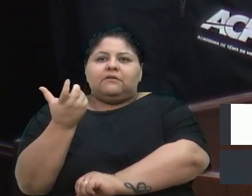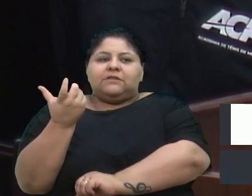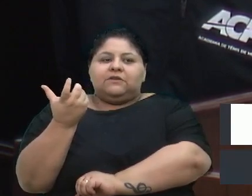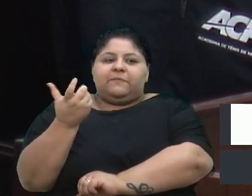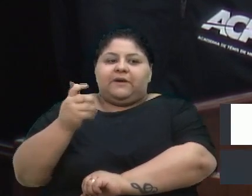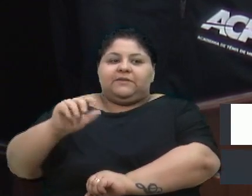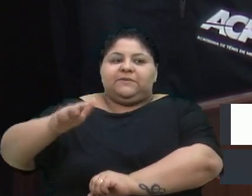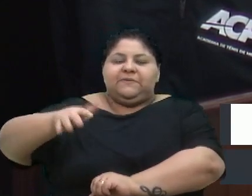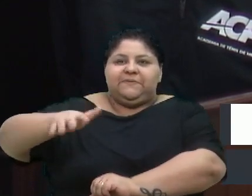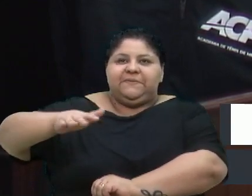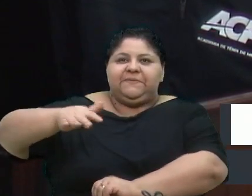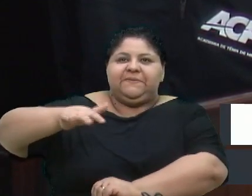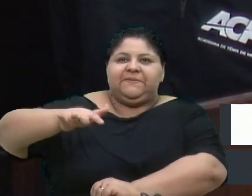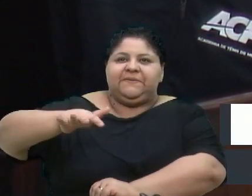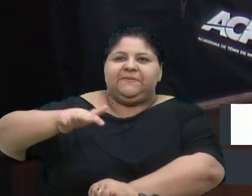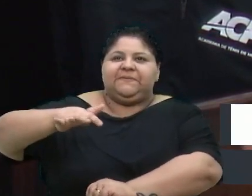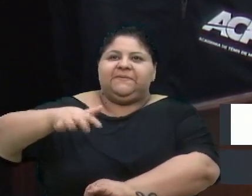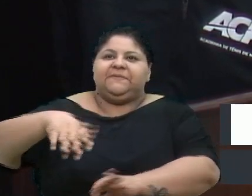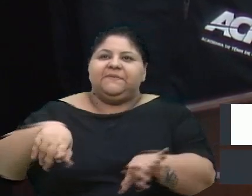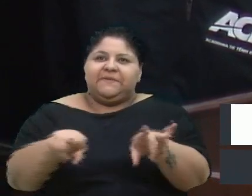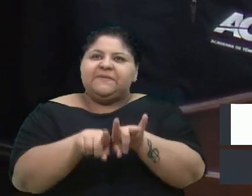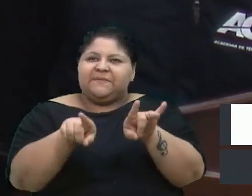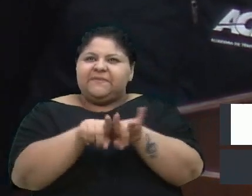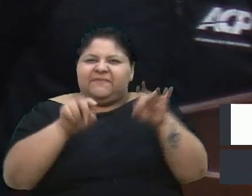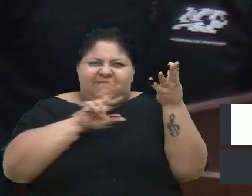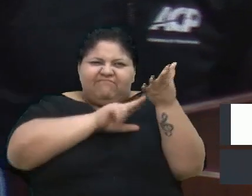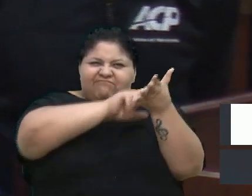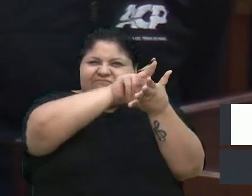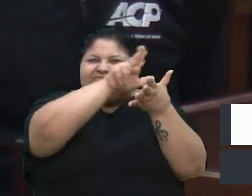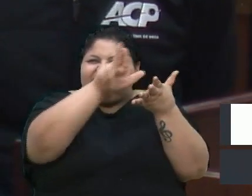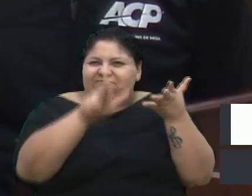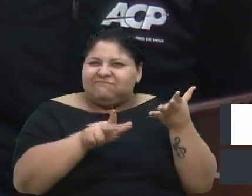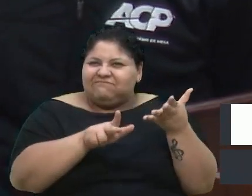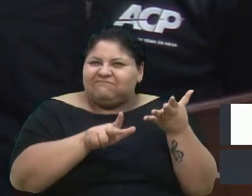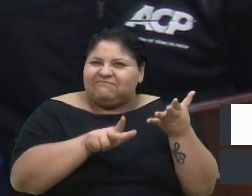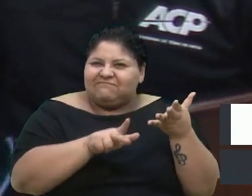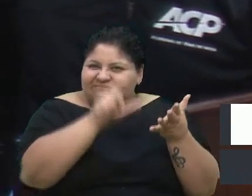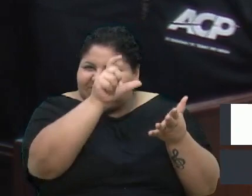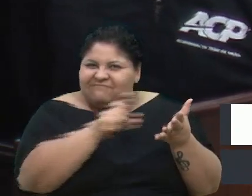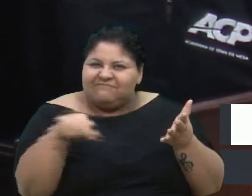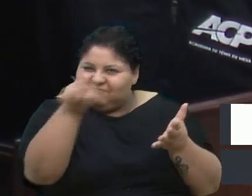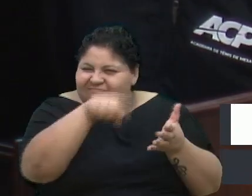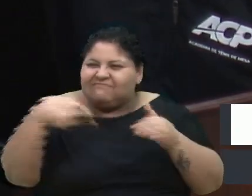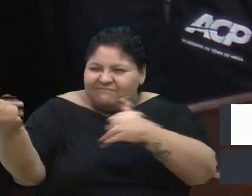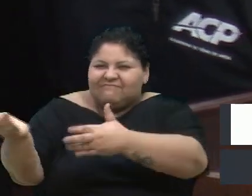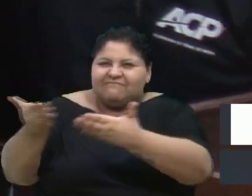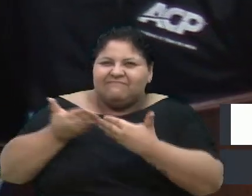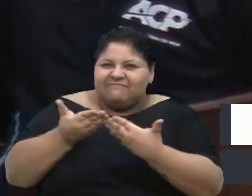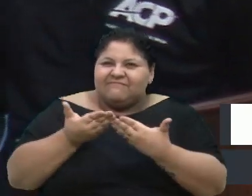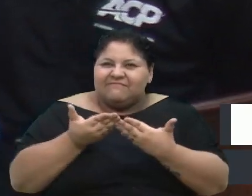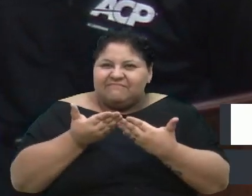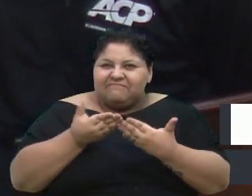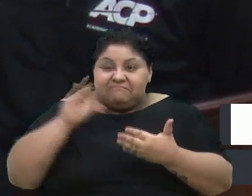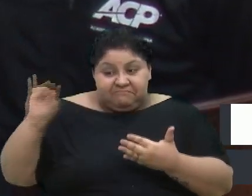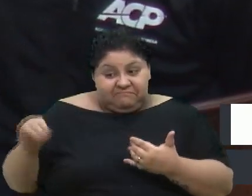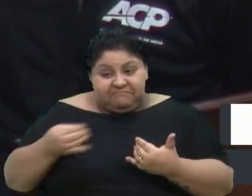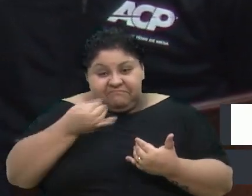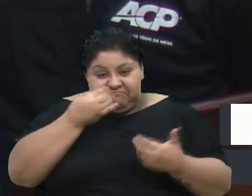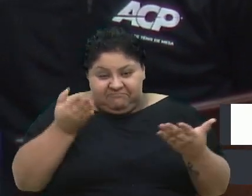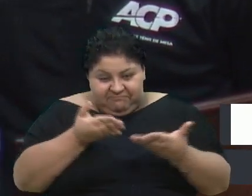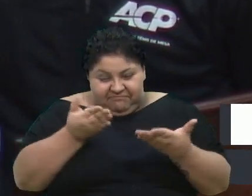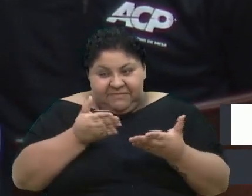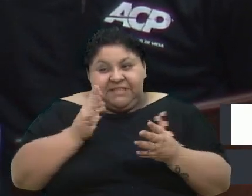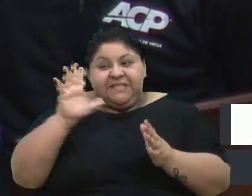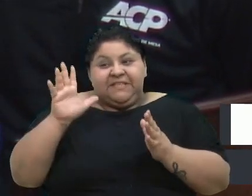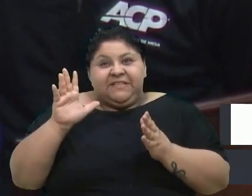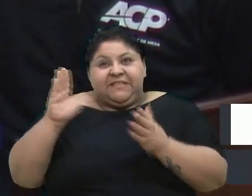Então, é bem diversificado, e a gente convida, né? Aproveitando aqui, estão convidando a todos